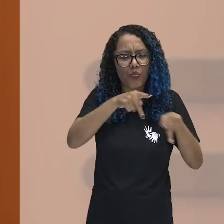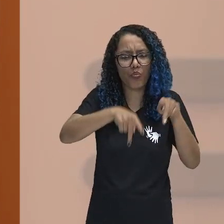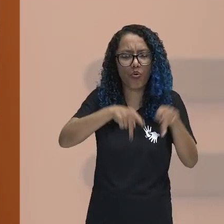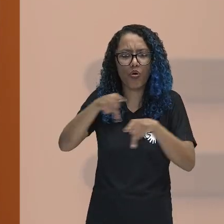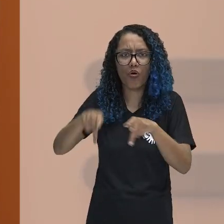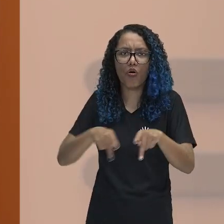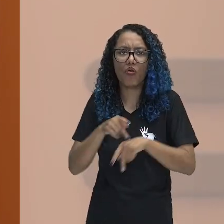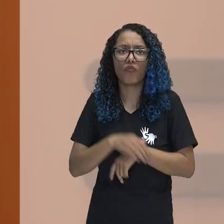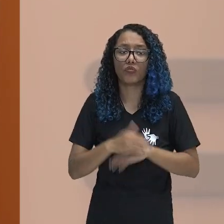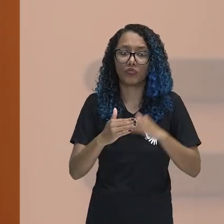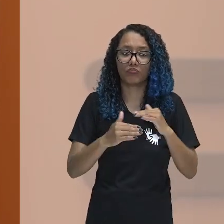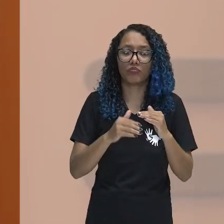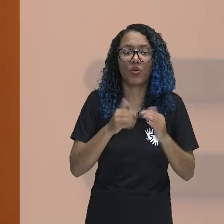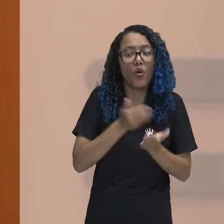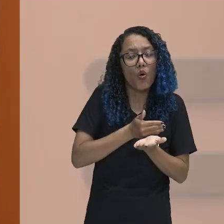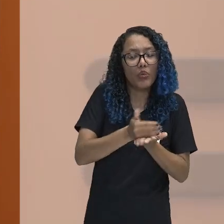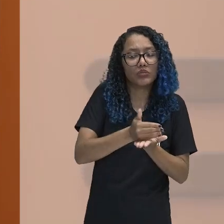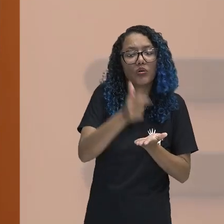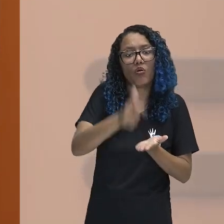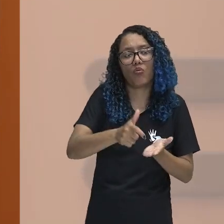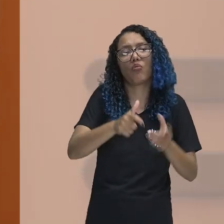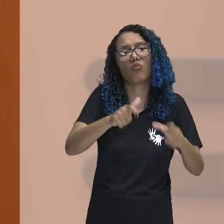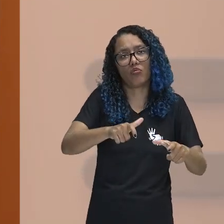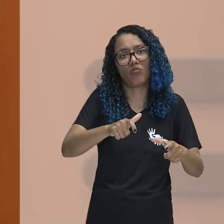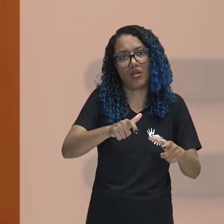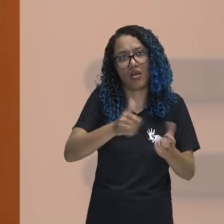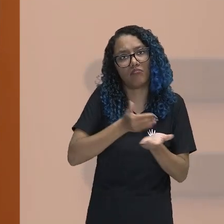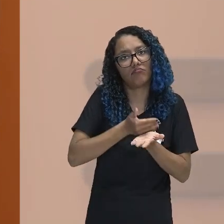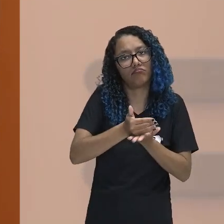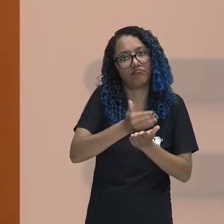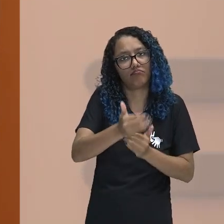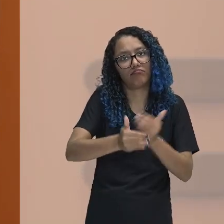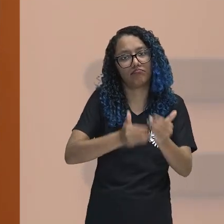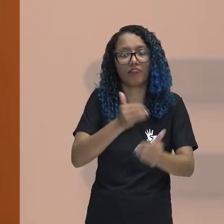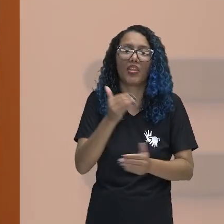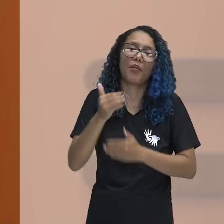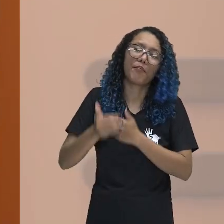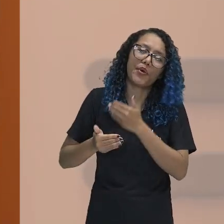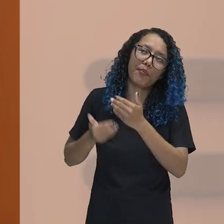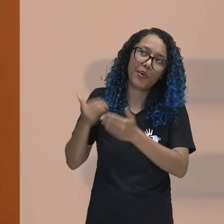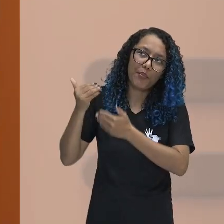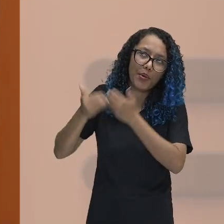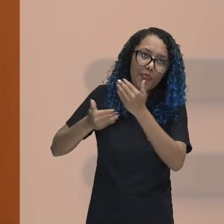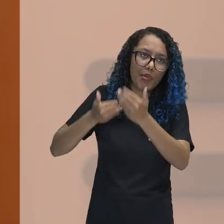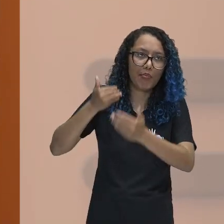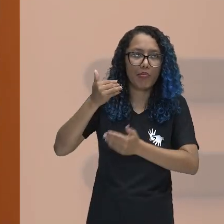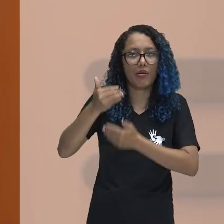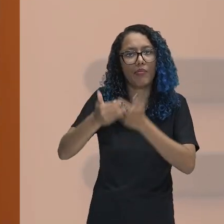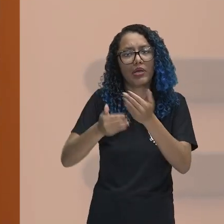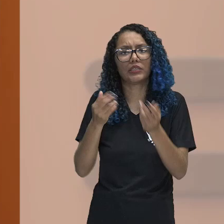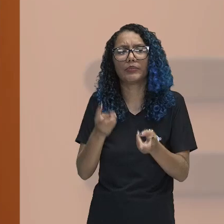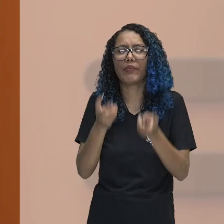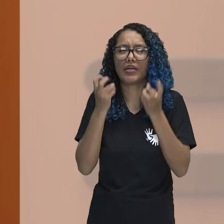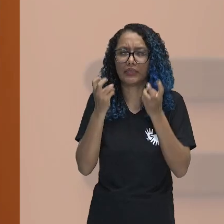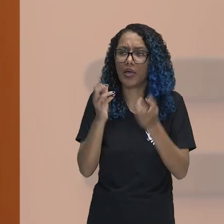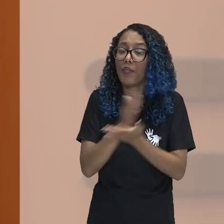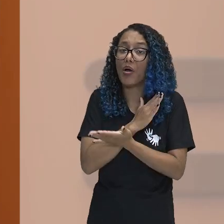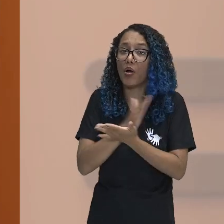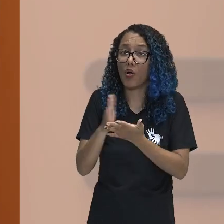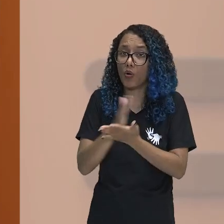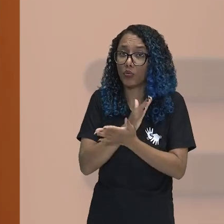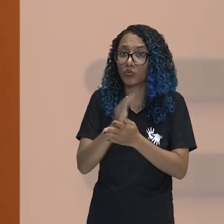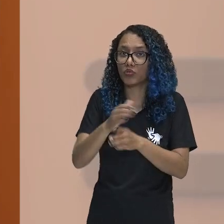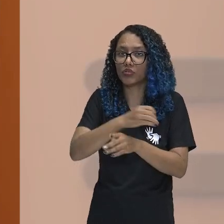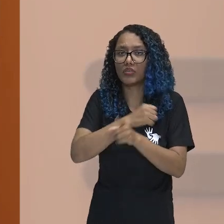daquela localidade. E no decorrer do tempo, que o período vai passando, a gente vê que algumas sociedades elas